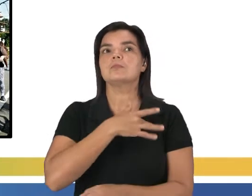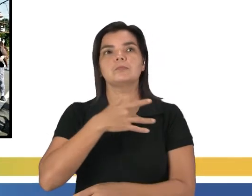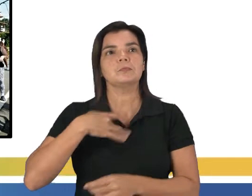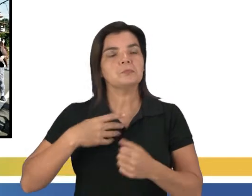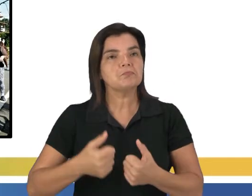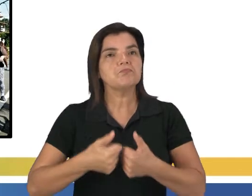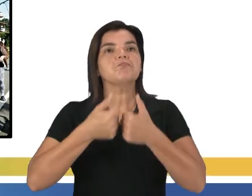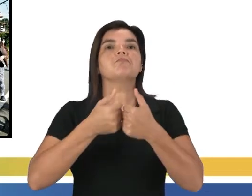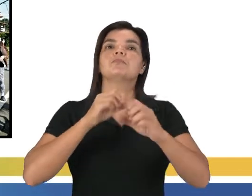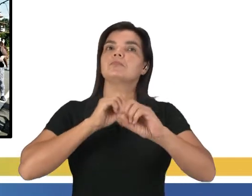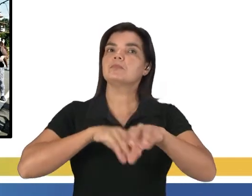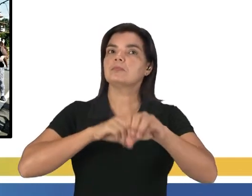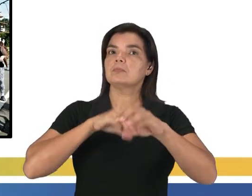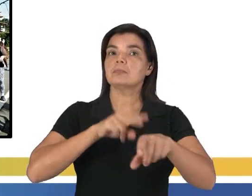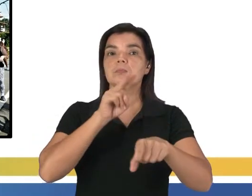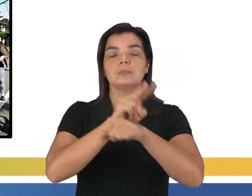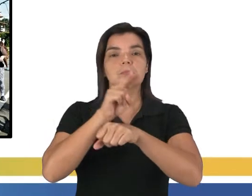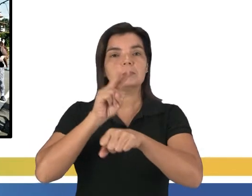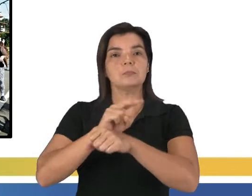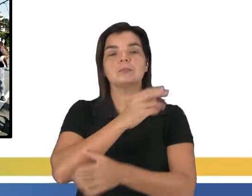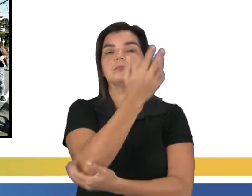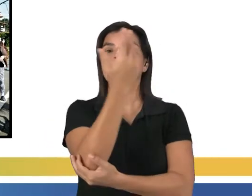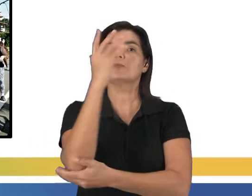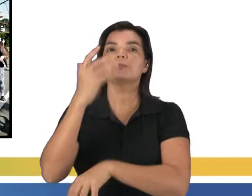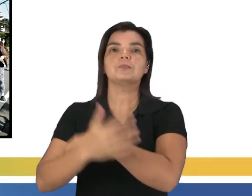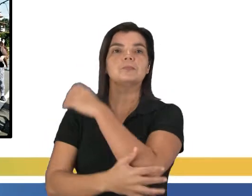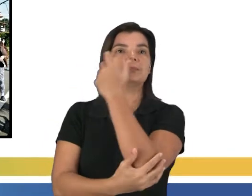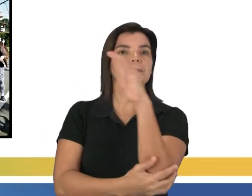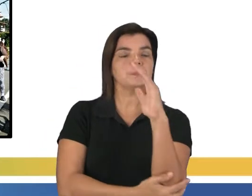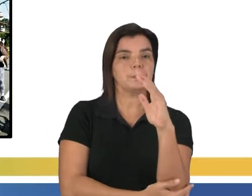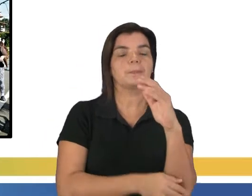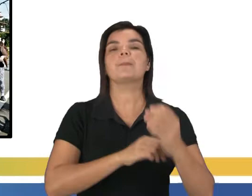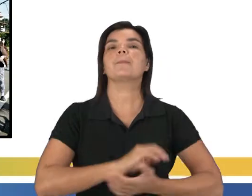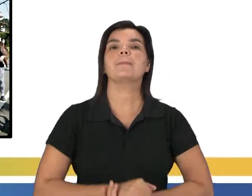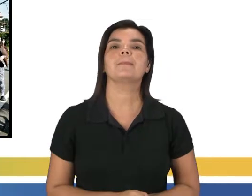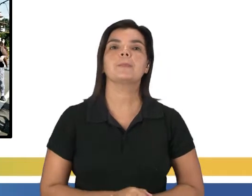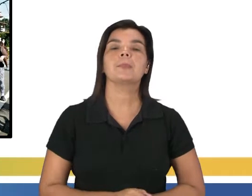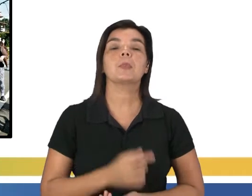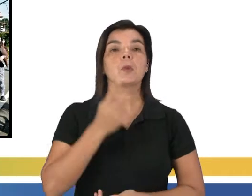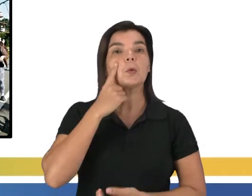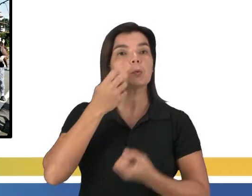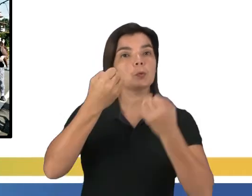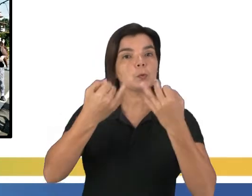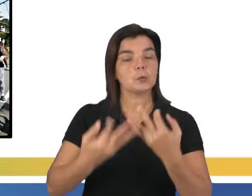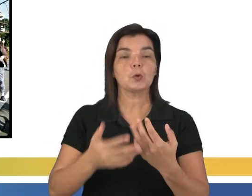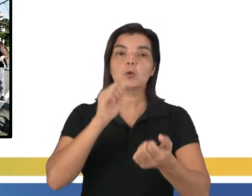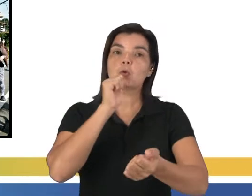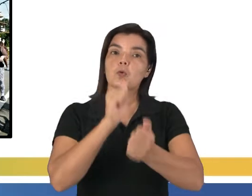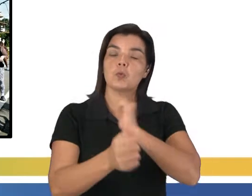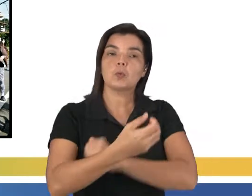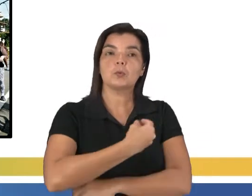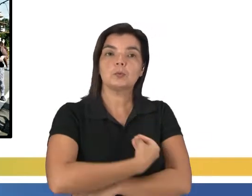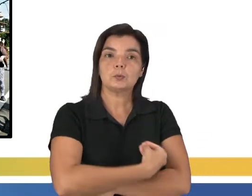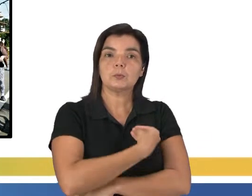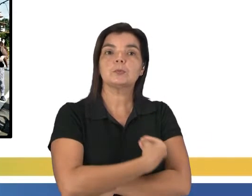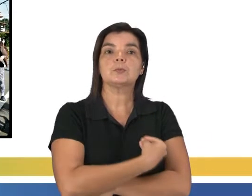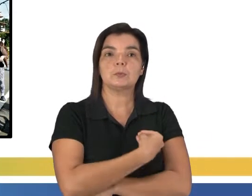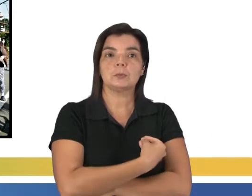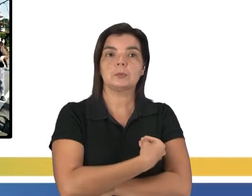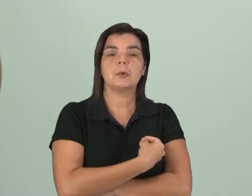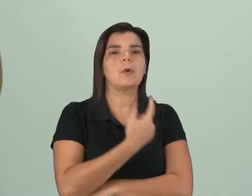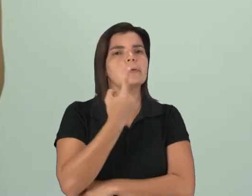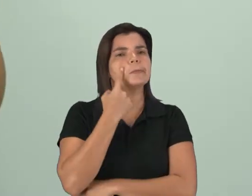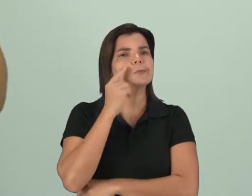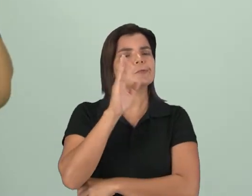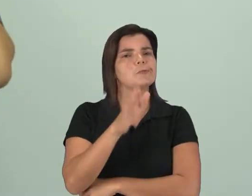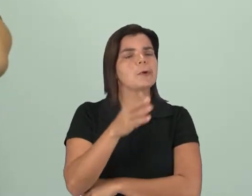promoção da saúde e da educação e na preservação do meio ambiente. Quando a gente fala sobre esporte de participação, a